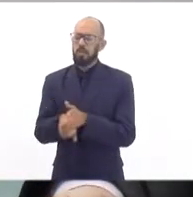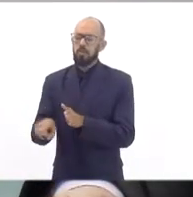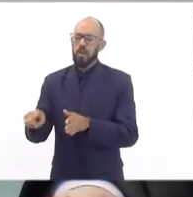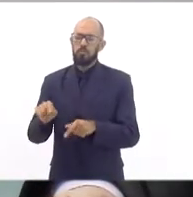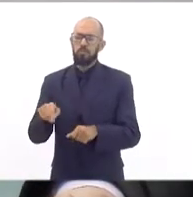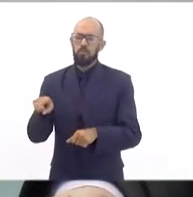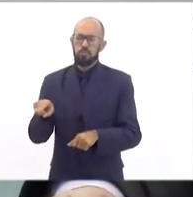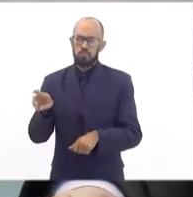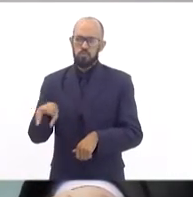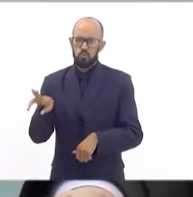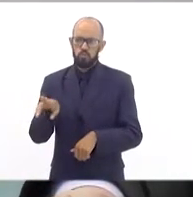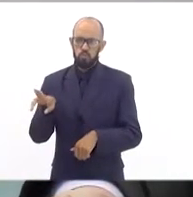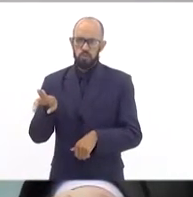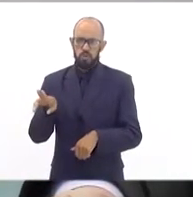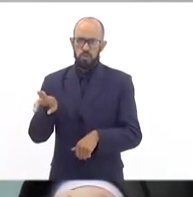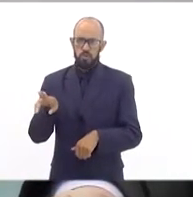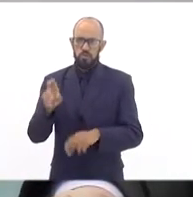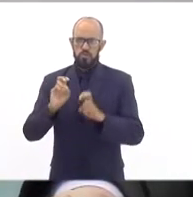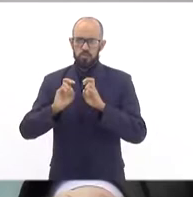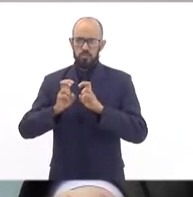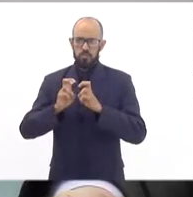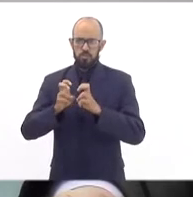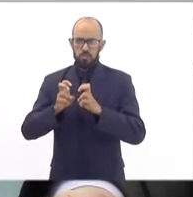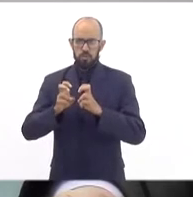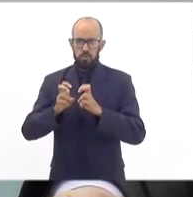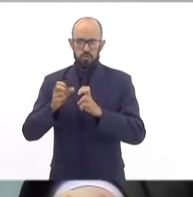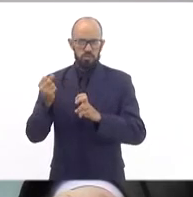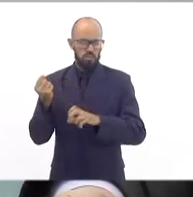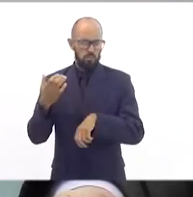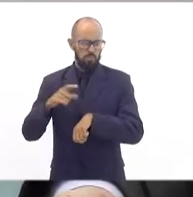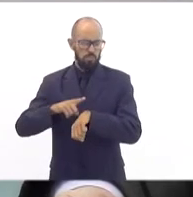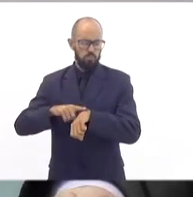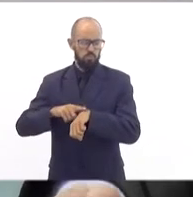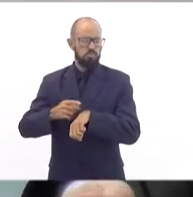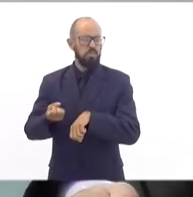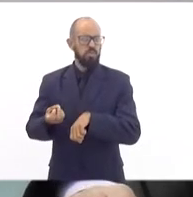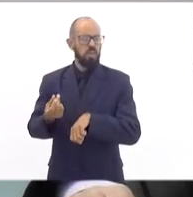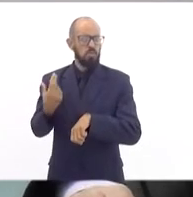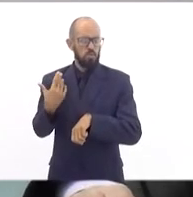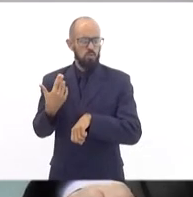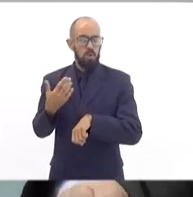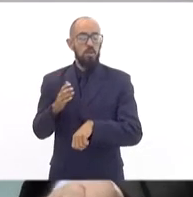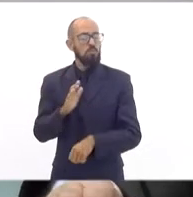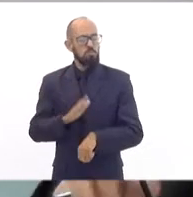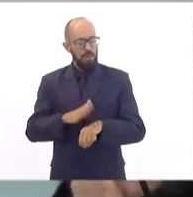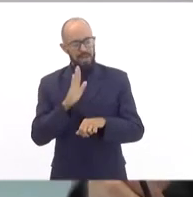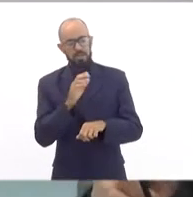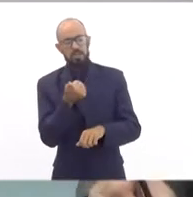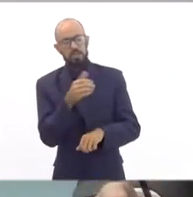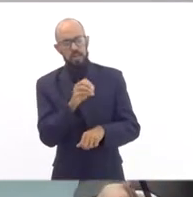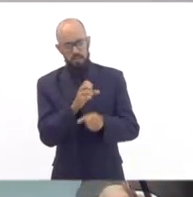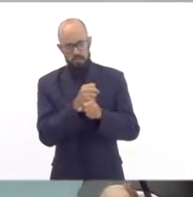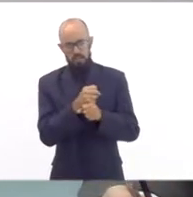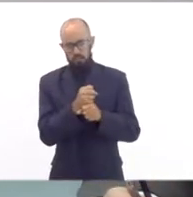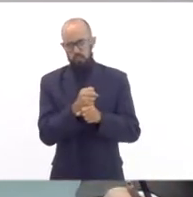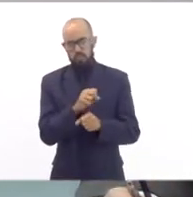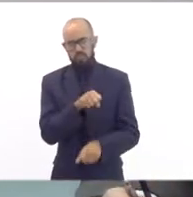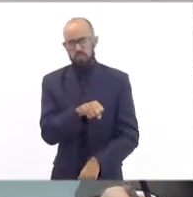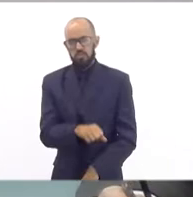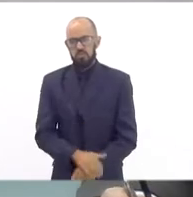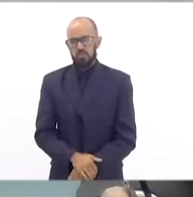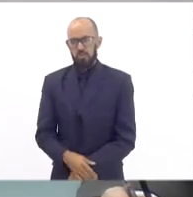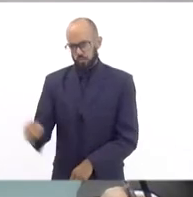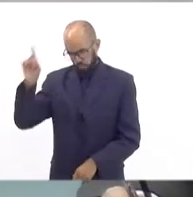é usuária de trens há muito tempo? Há mais de 10 anos. Há mais de 10 anos.